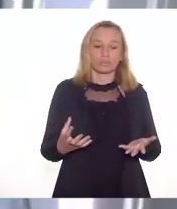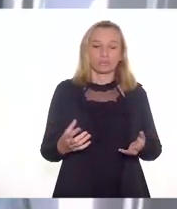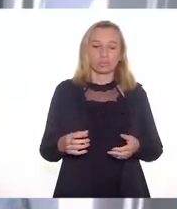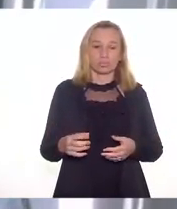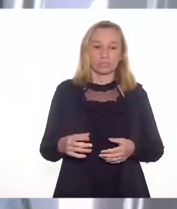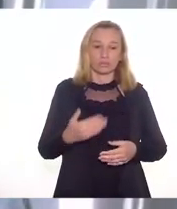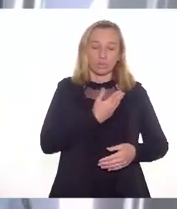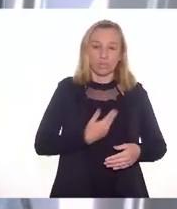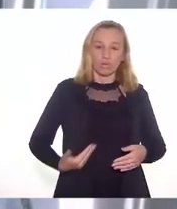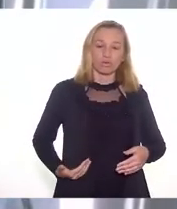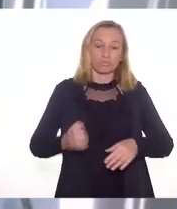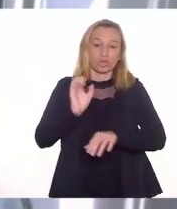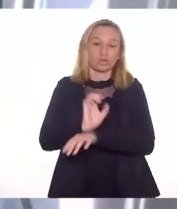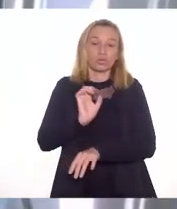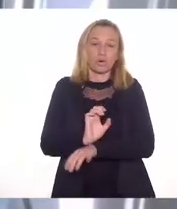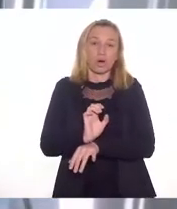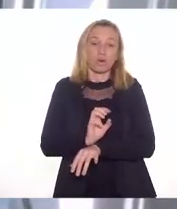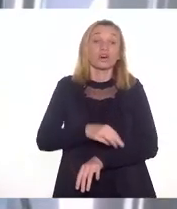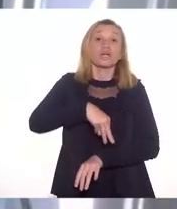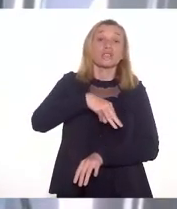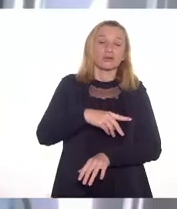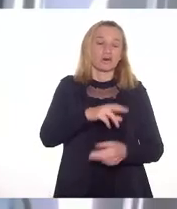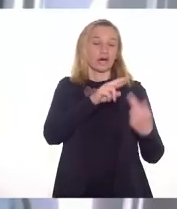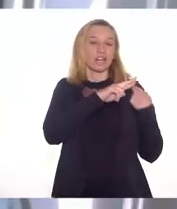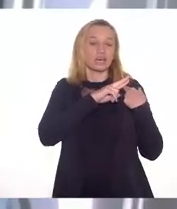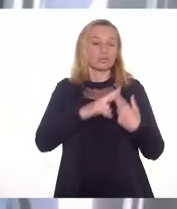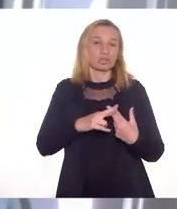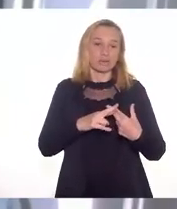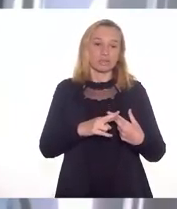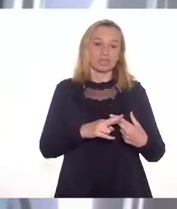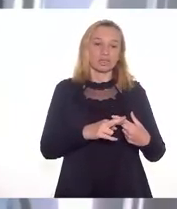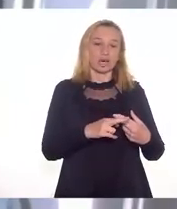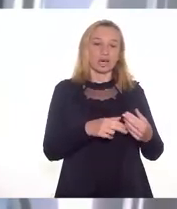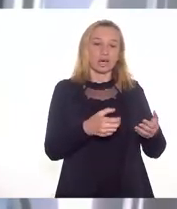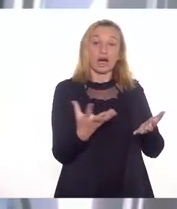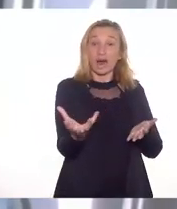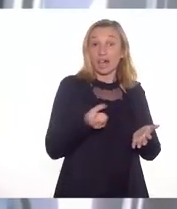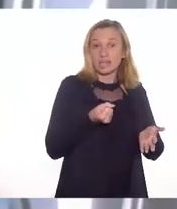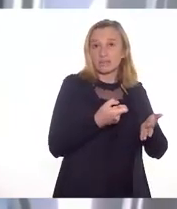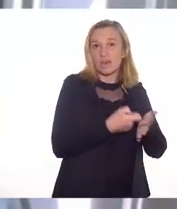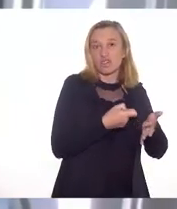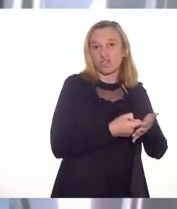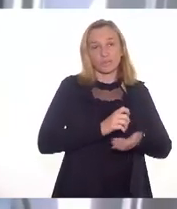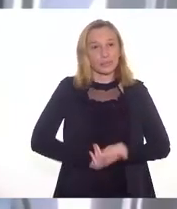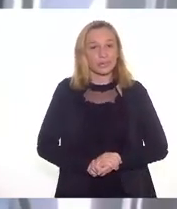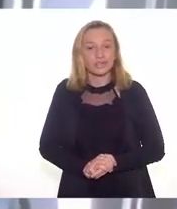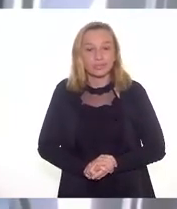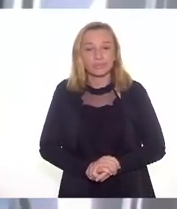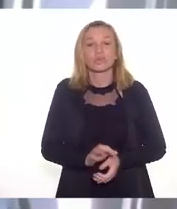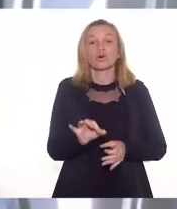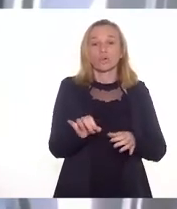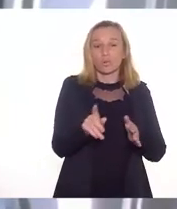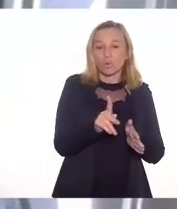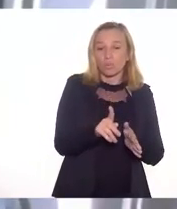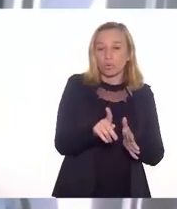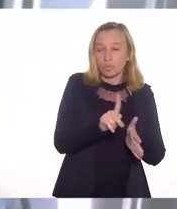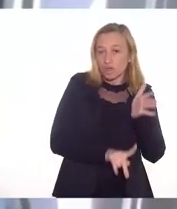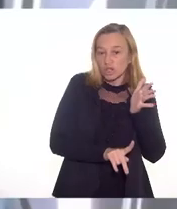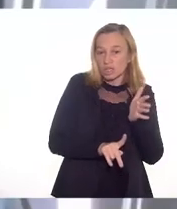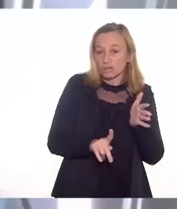vai ficar encarregada do recebimento e do processamento dessas denúncias? O projeto fica em aberto nesse